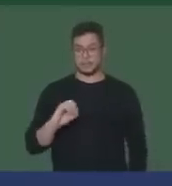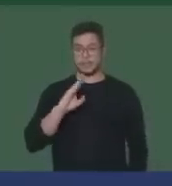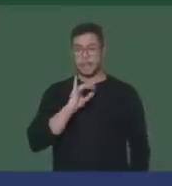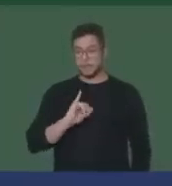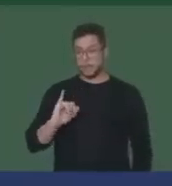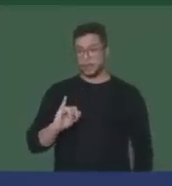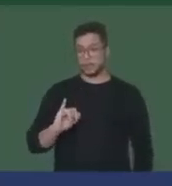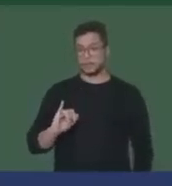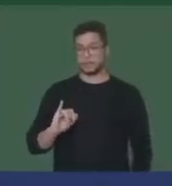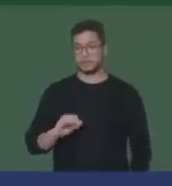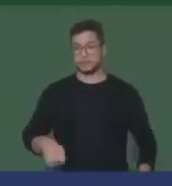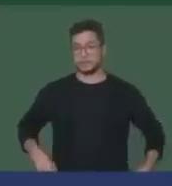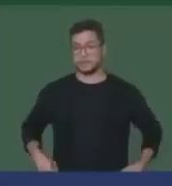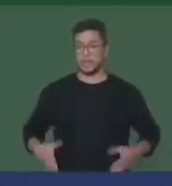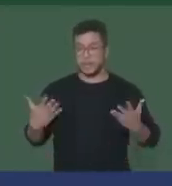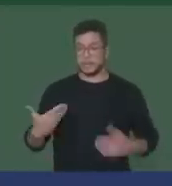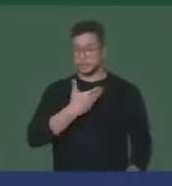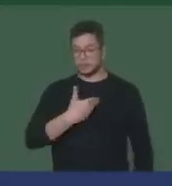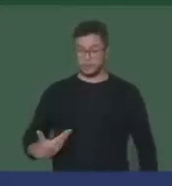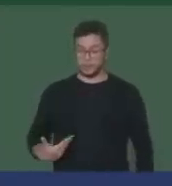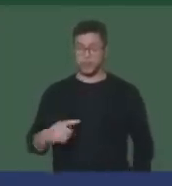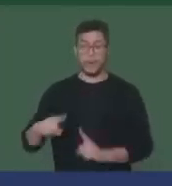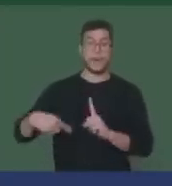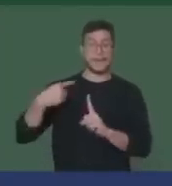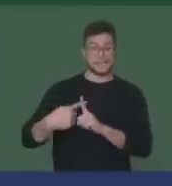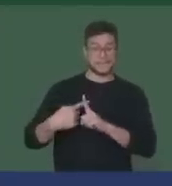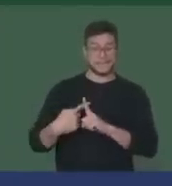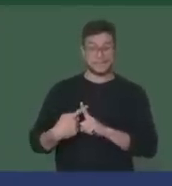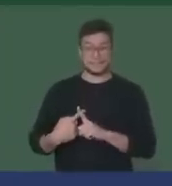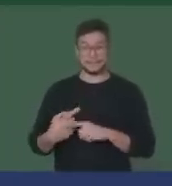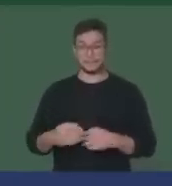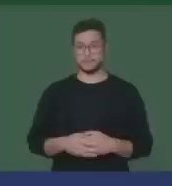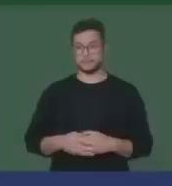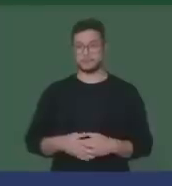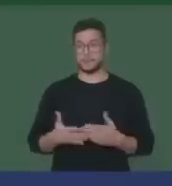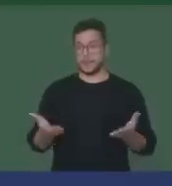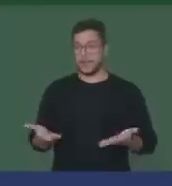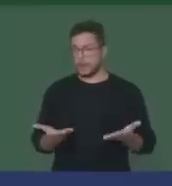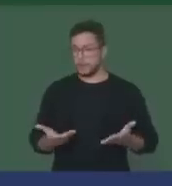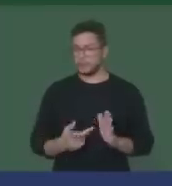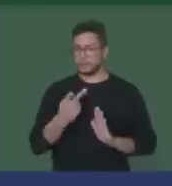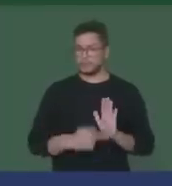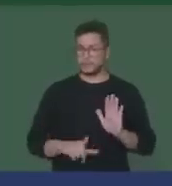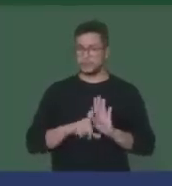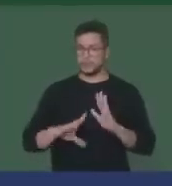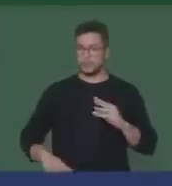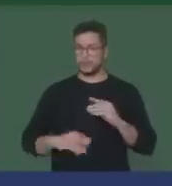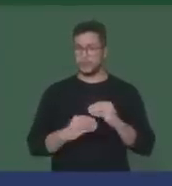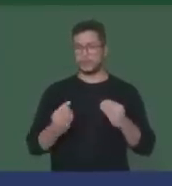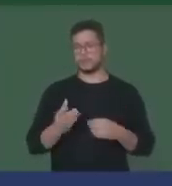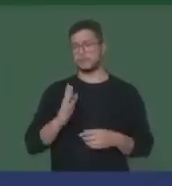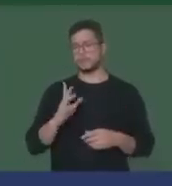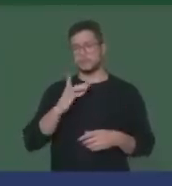bilhões de gasto público extra. Promove esse projeto de lei que tramita e que foi inclusive melhorado